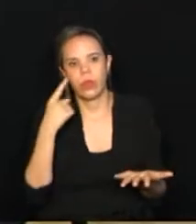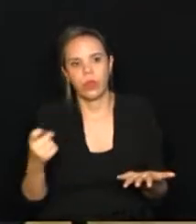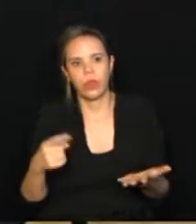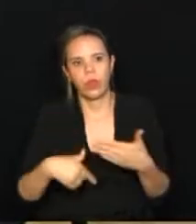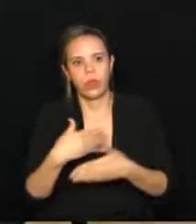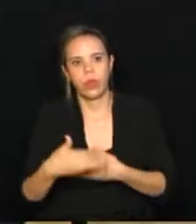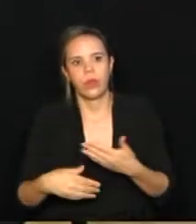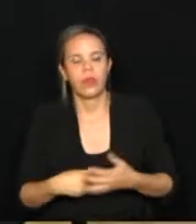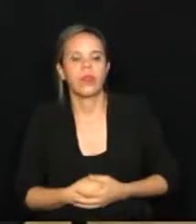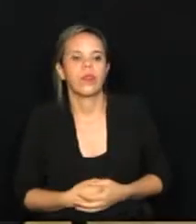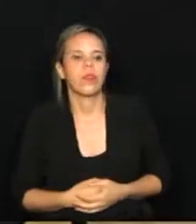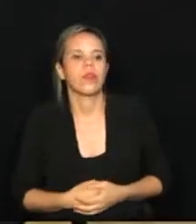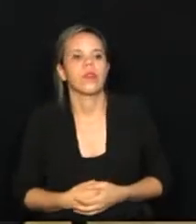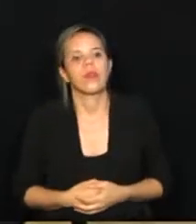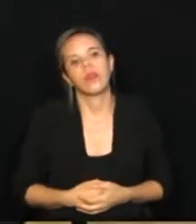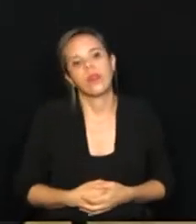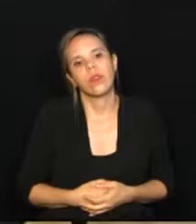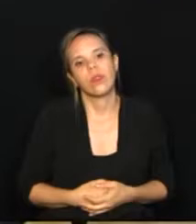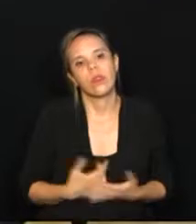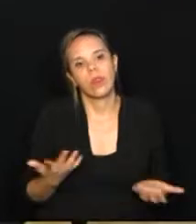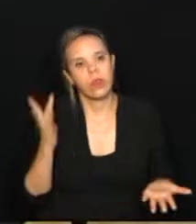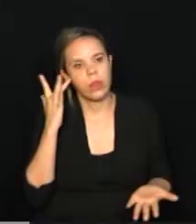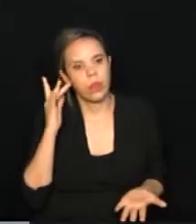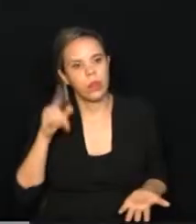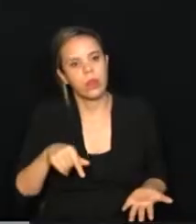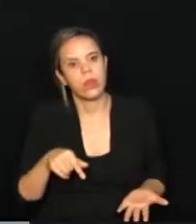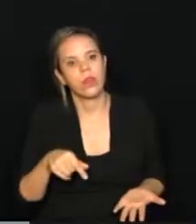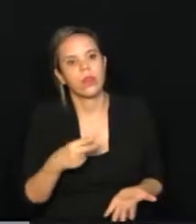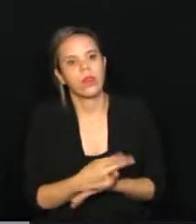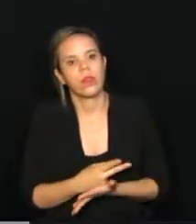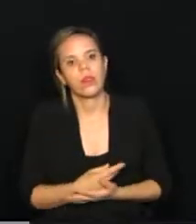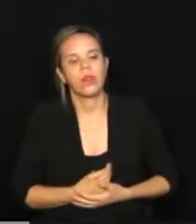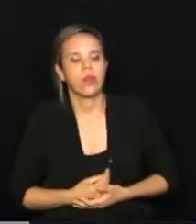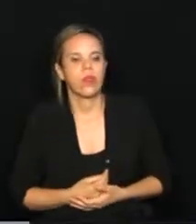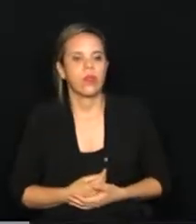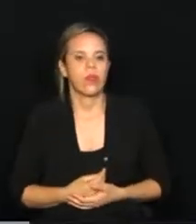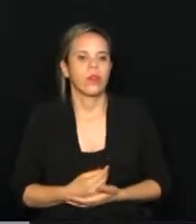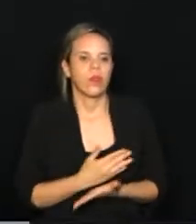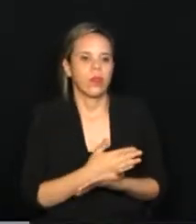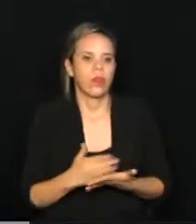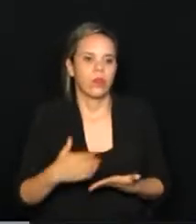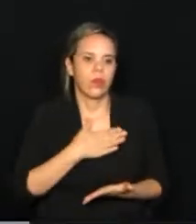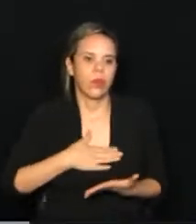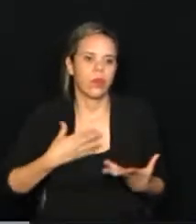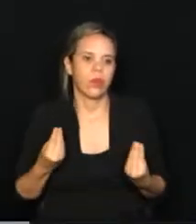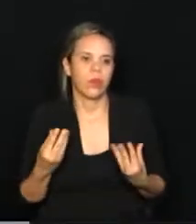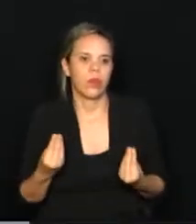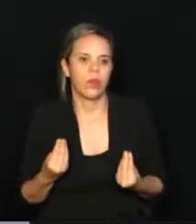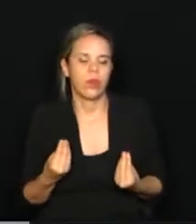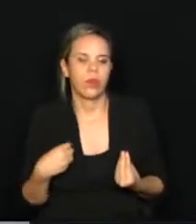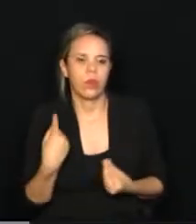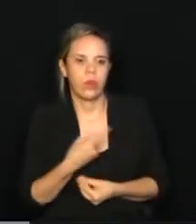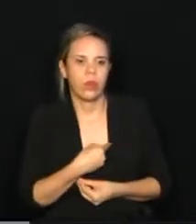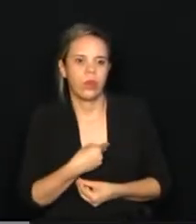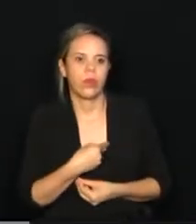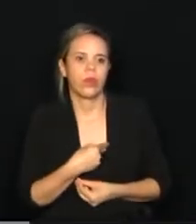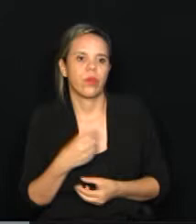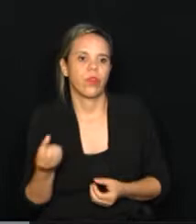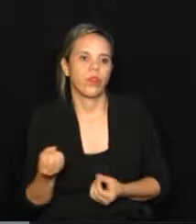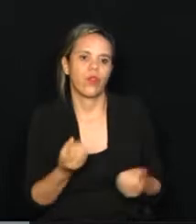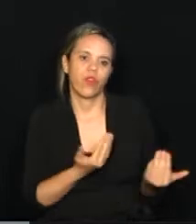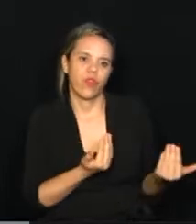vez mais? Eu acho que foi mais isso mesmo. Eu comecei a gostar muito, mas eu era muito nova,